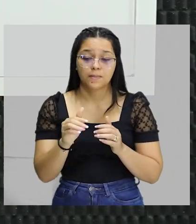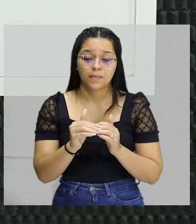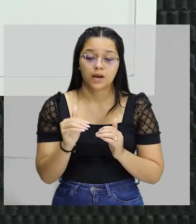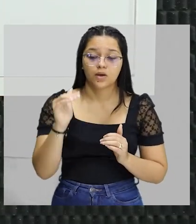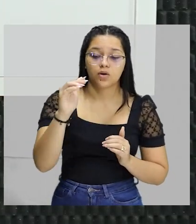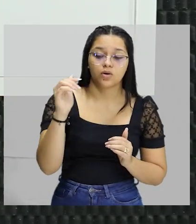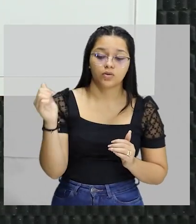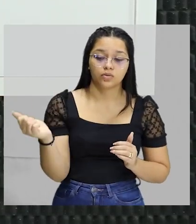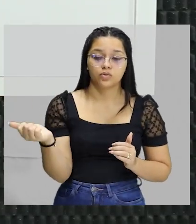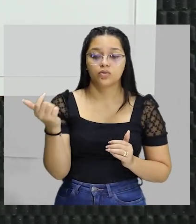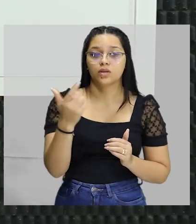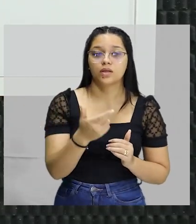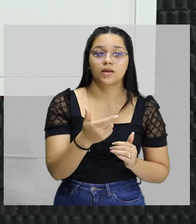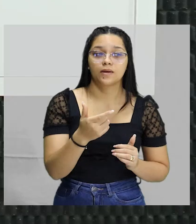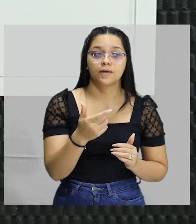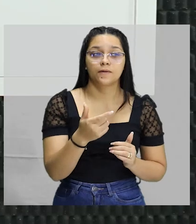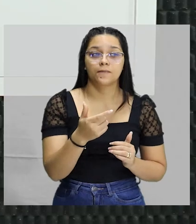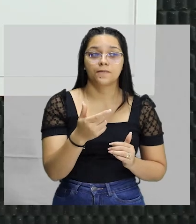que a velocidade